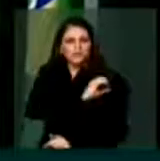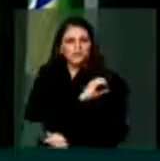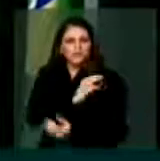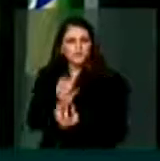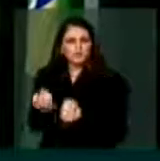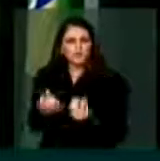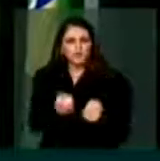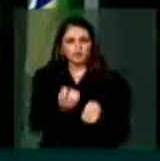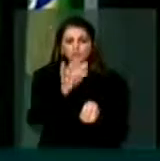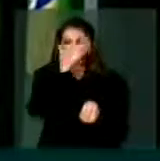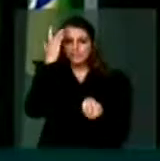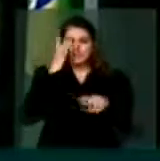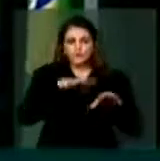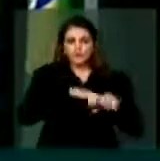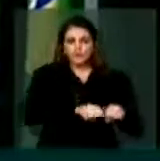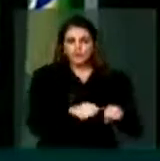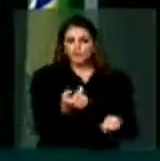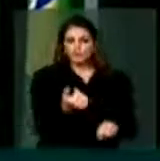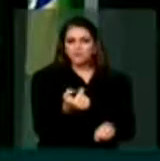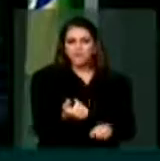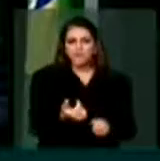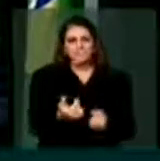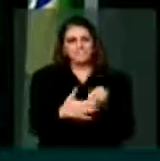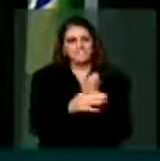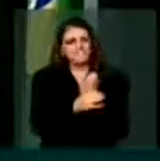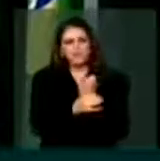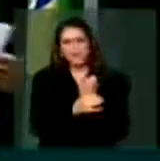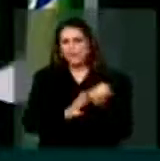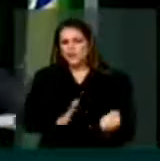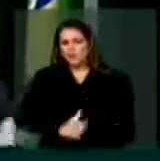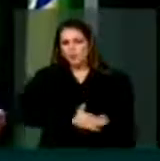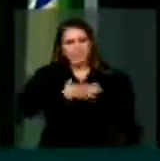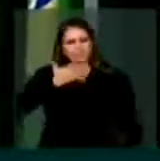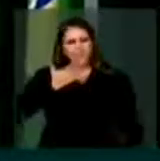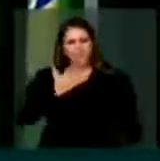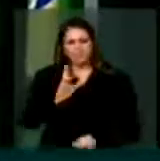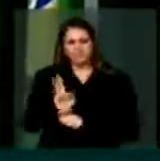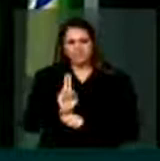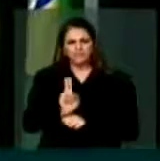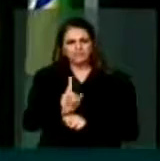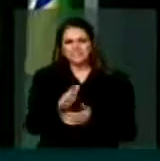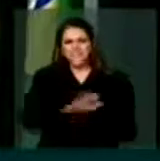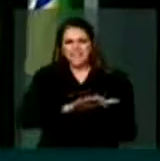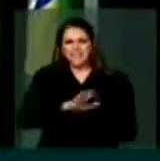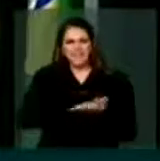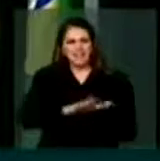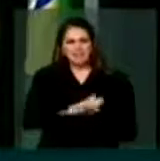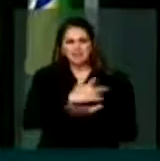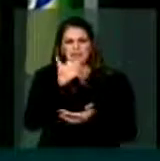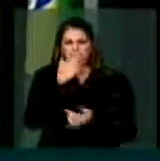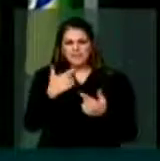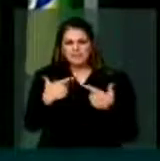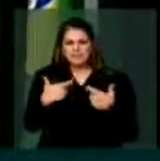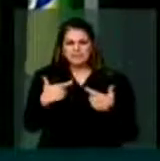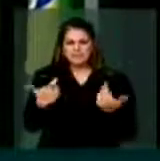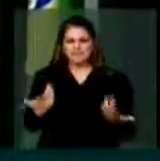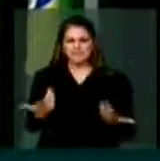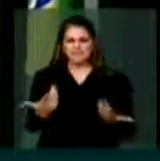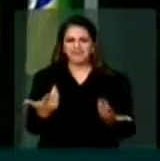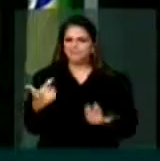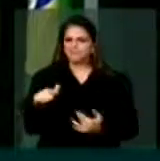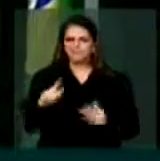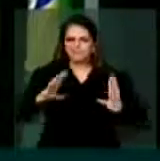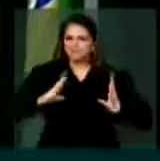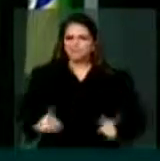A saúde nem se fala. A questão da segurança é uma tragédia total, como se fosse uma guerra instalada. Baixa eficiência,